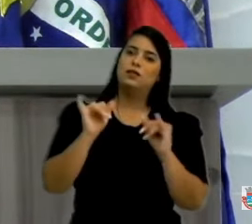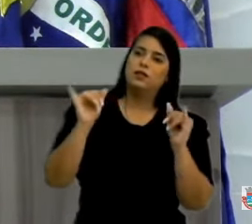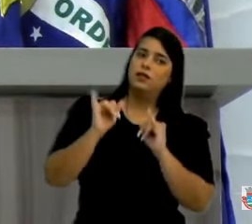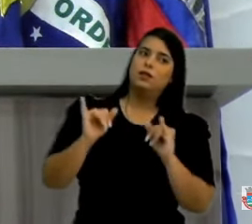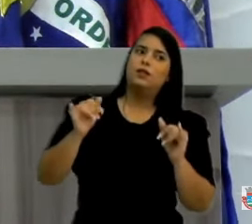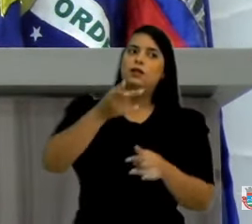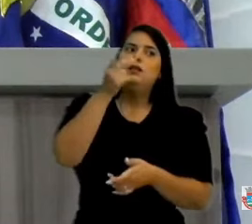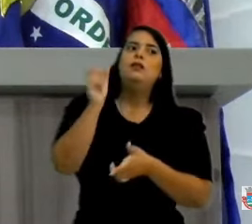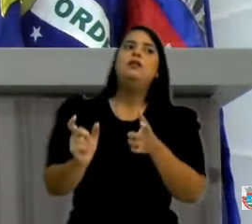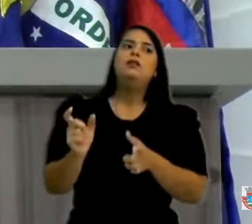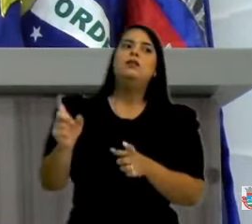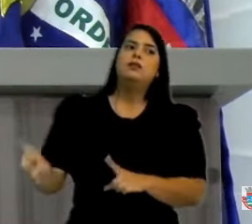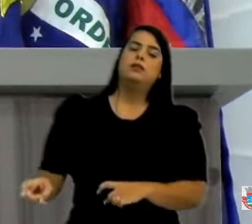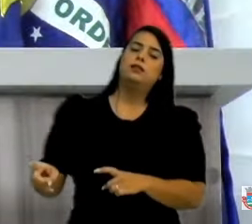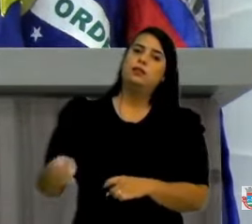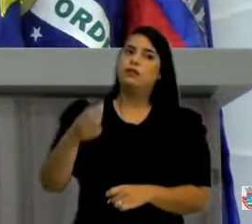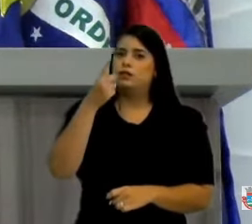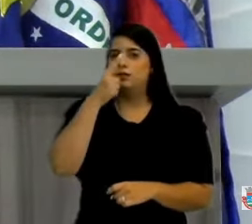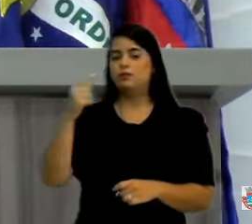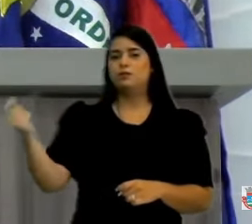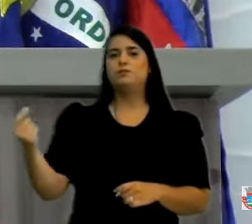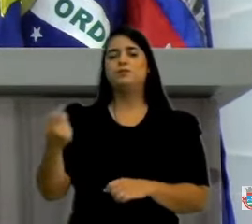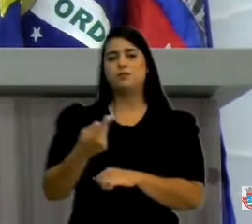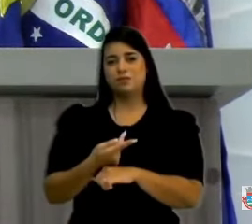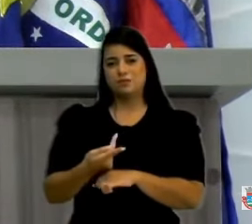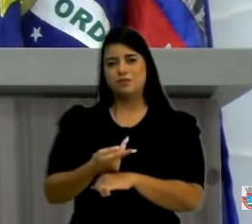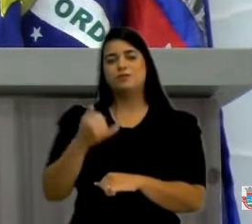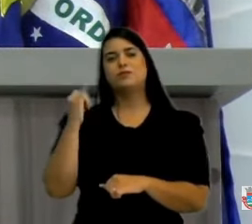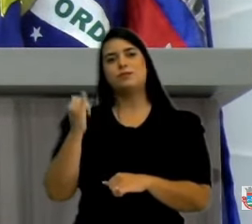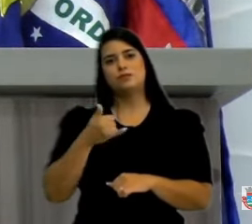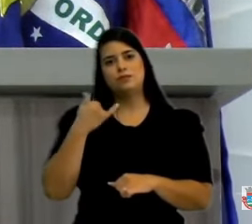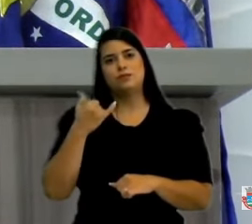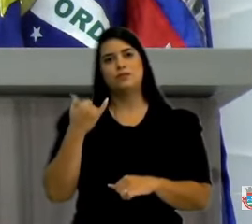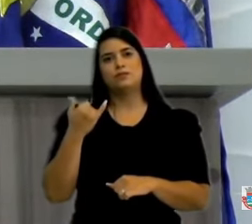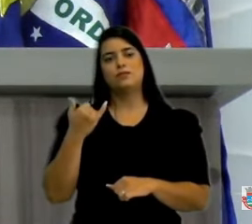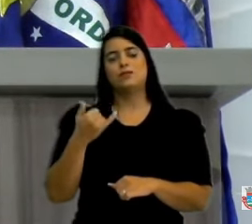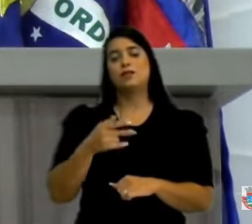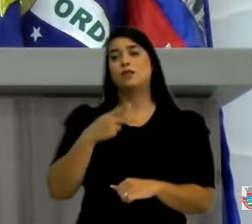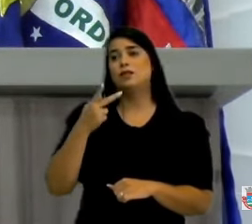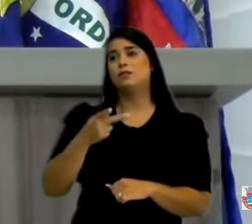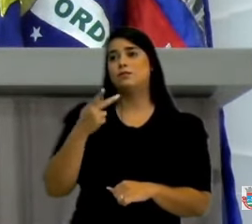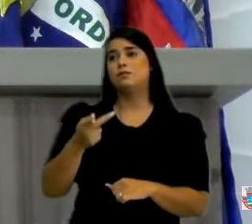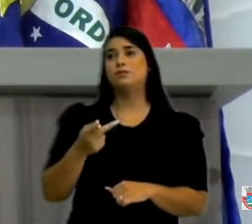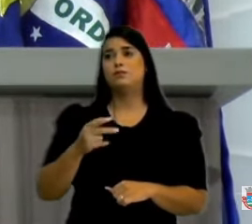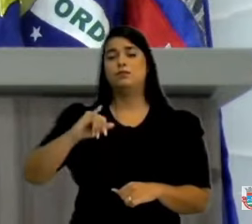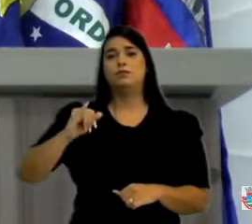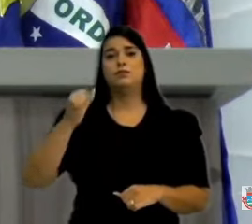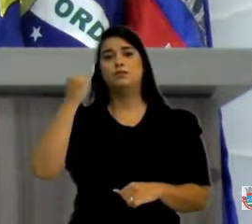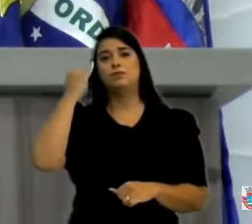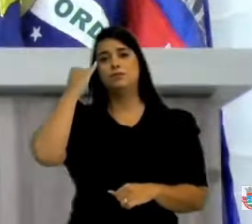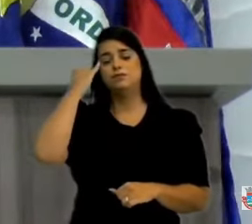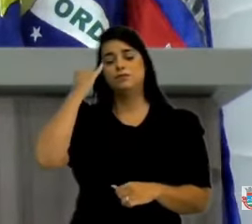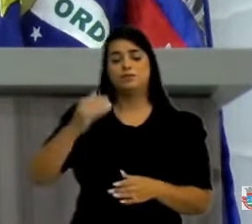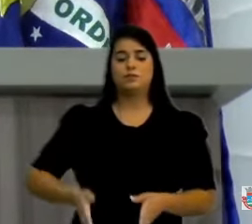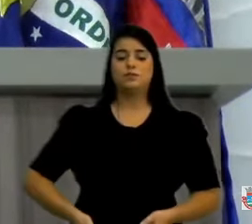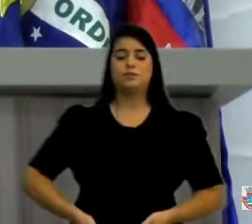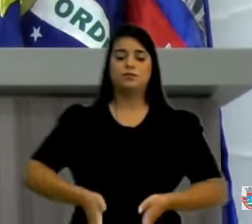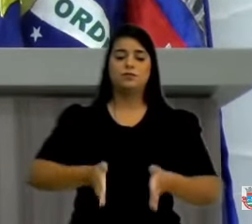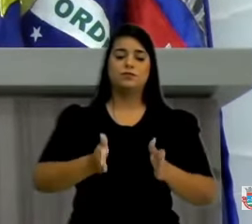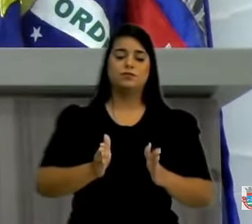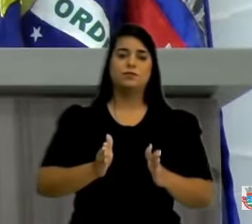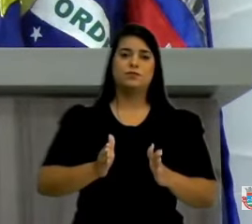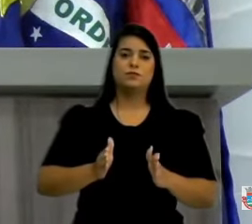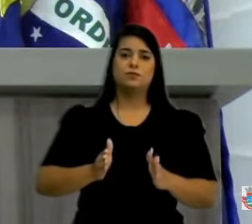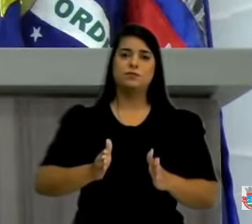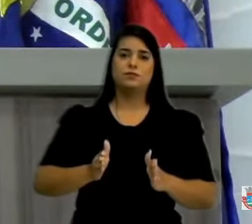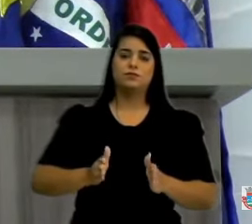do sítio Tamanduá, que me procurou, que me ligou, e falei com Júnior e Carrinho sobre as estradas ali